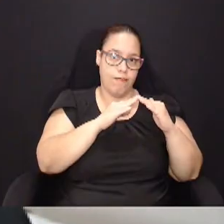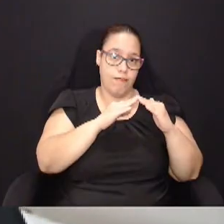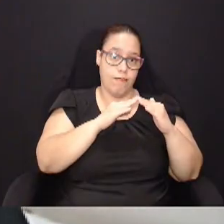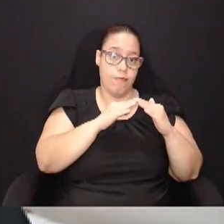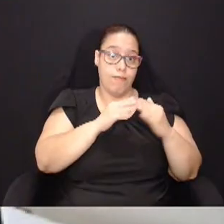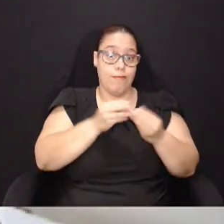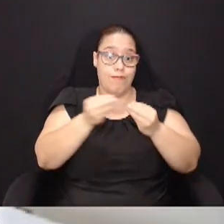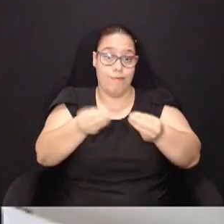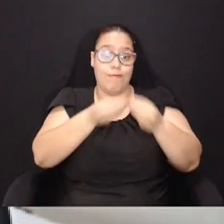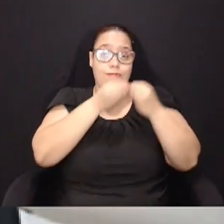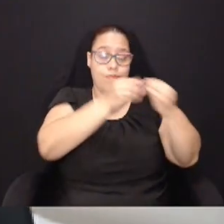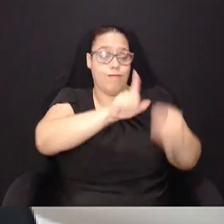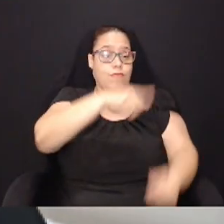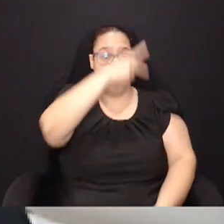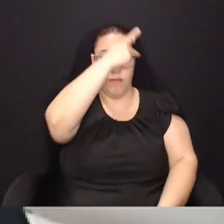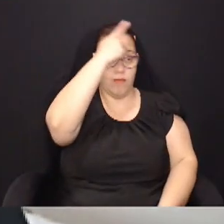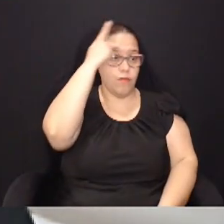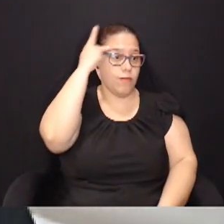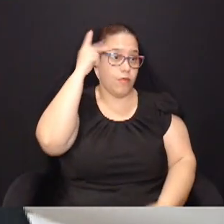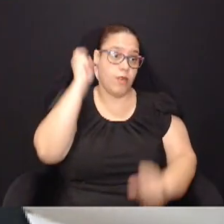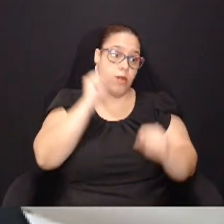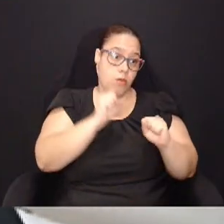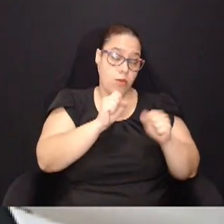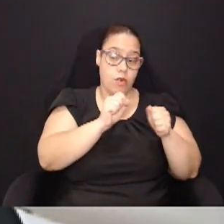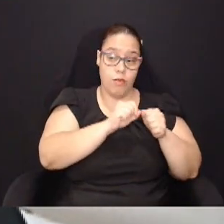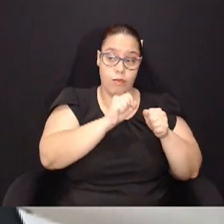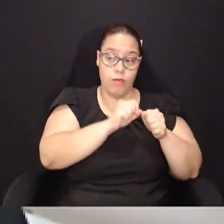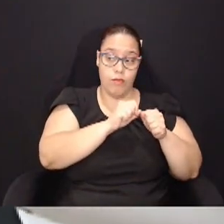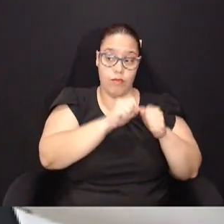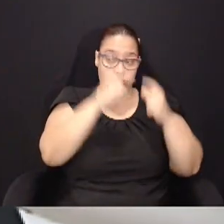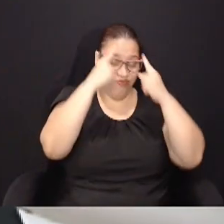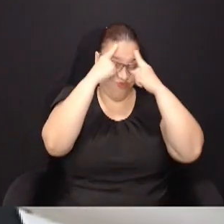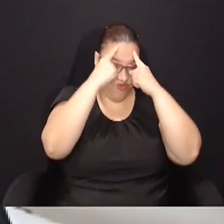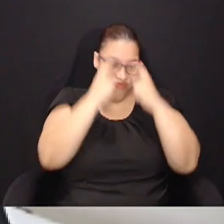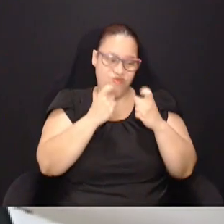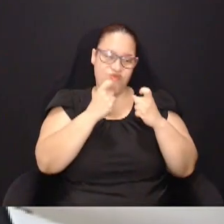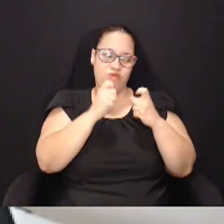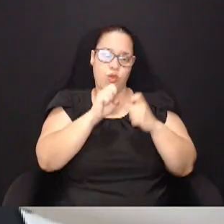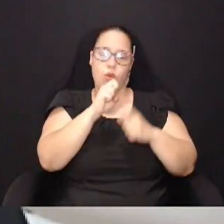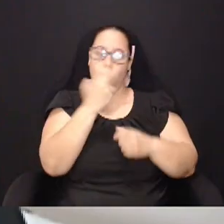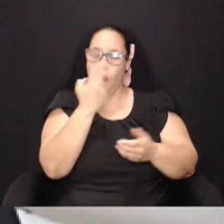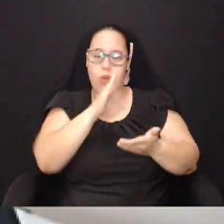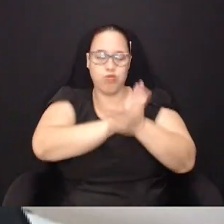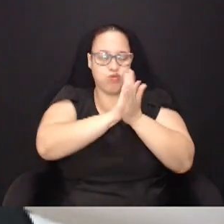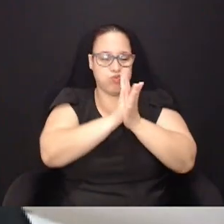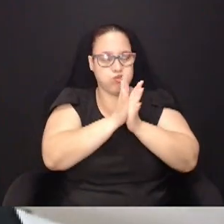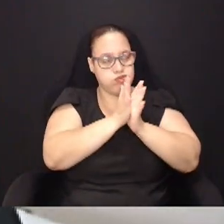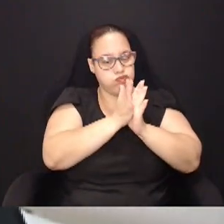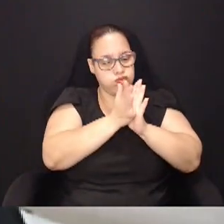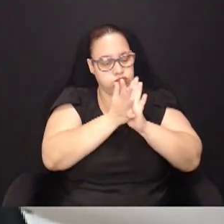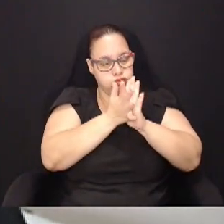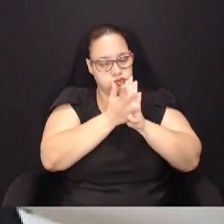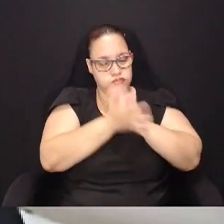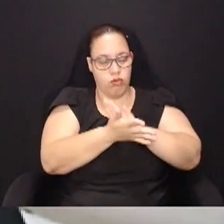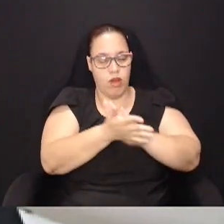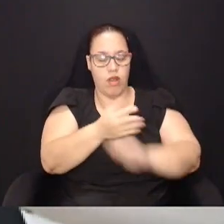outras pessoas de fora possam violentar ou destruir a vida de uma criança.